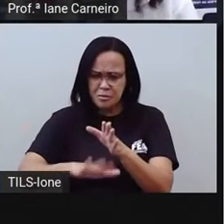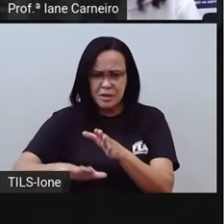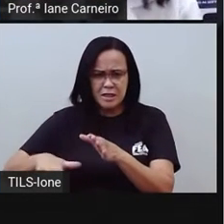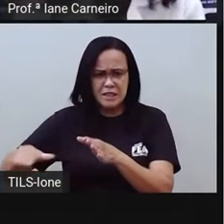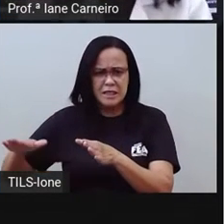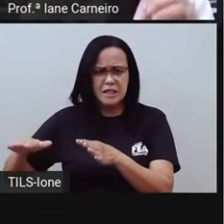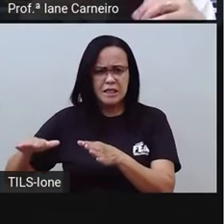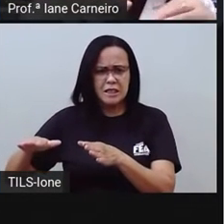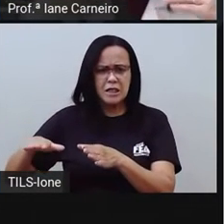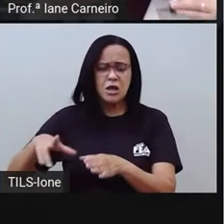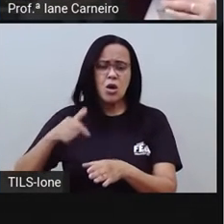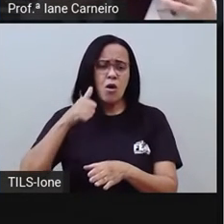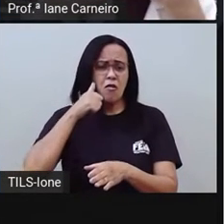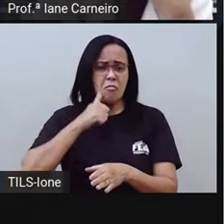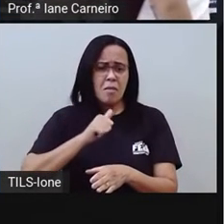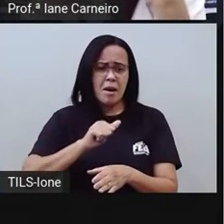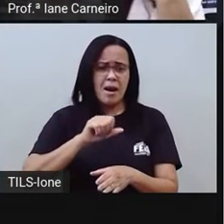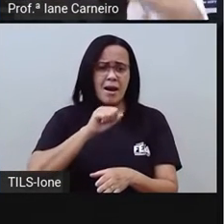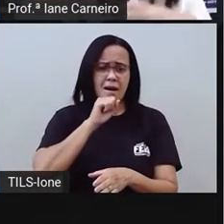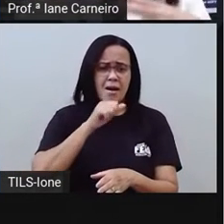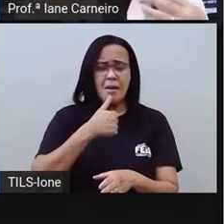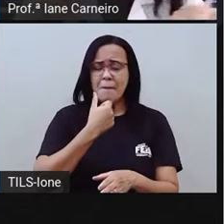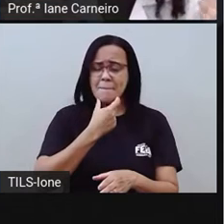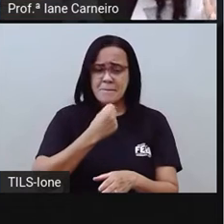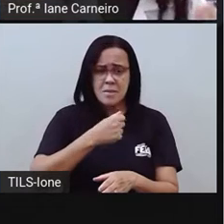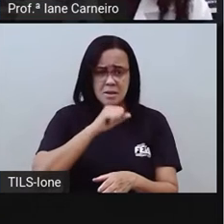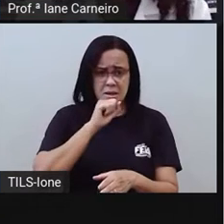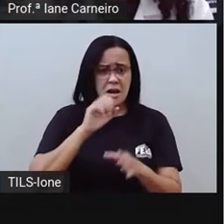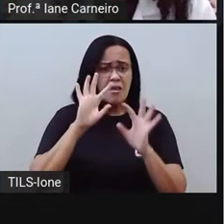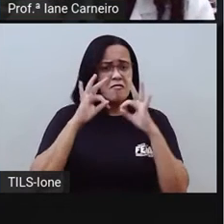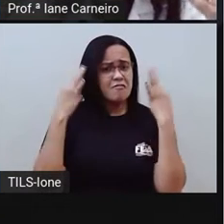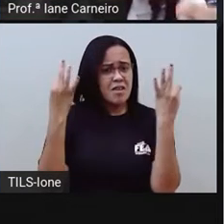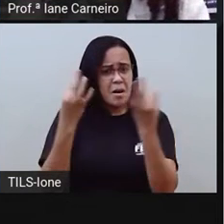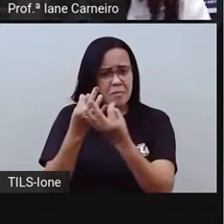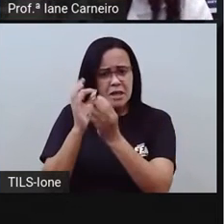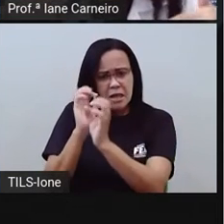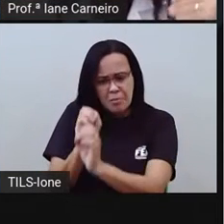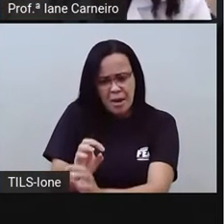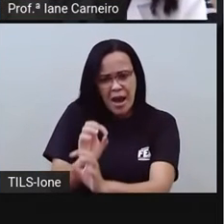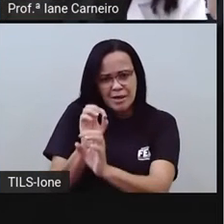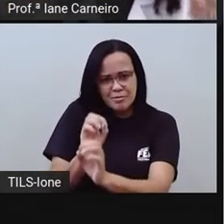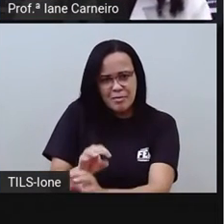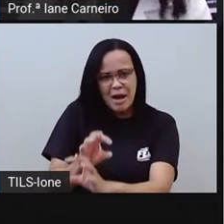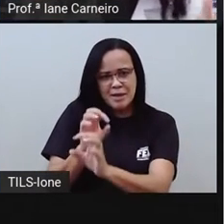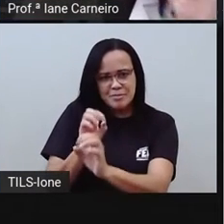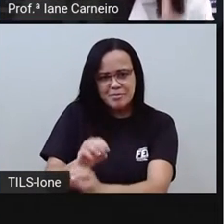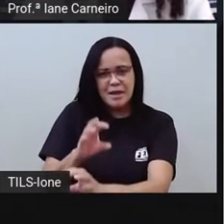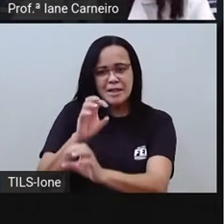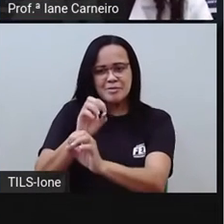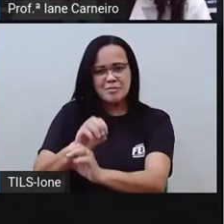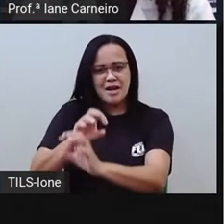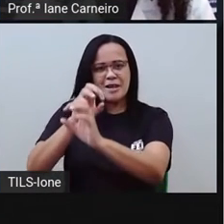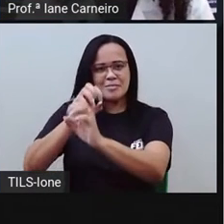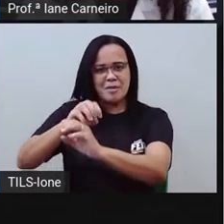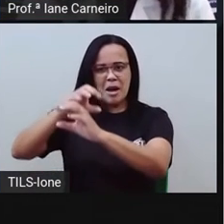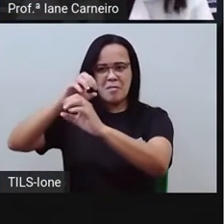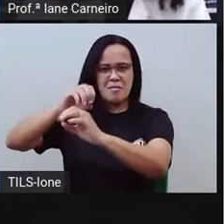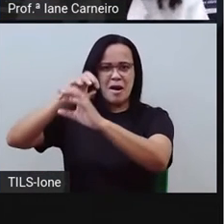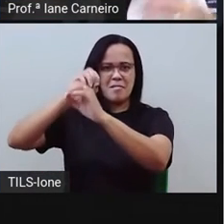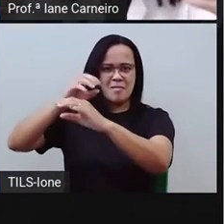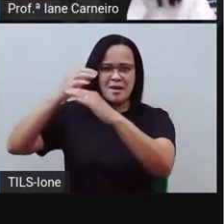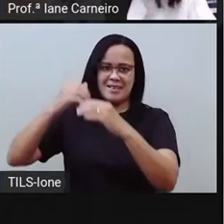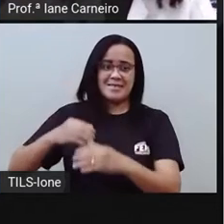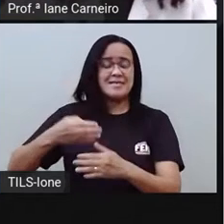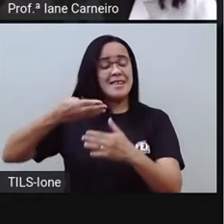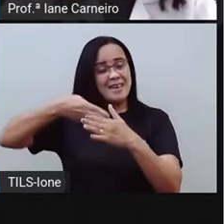escola, né? Então, já desde pequenininho, as crianças já são acostumadas, ensinadas com essas regras,